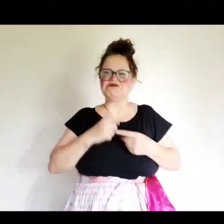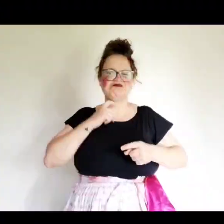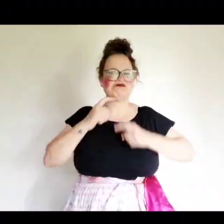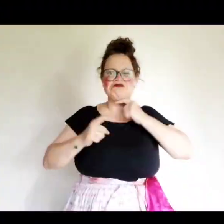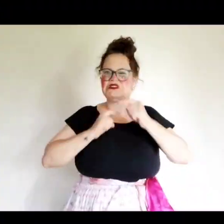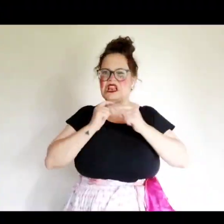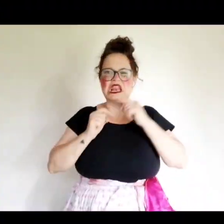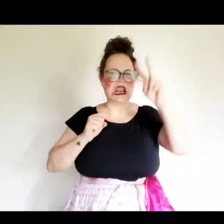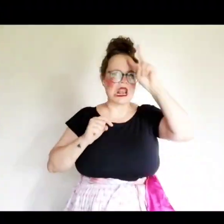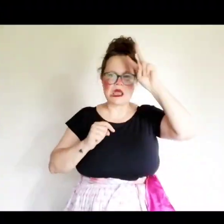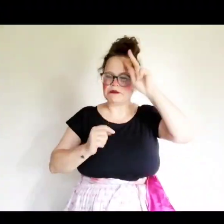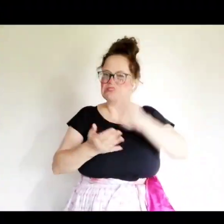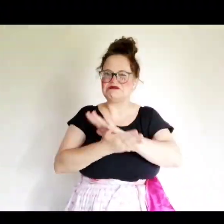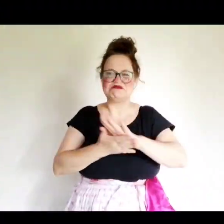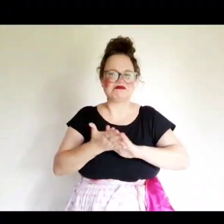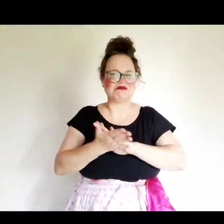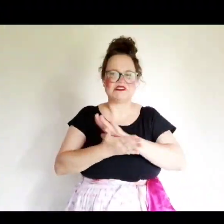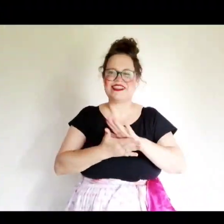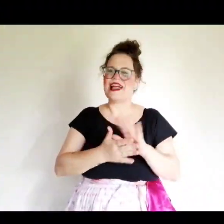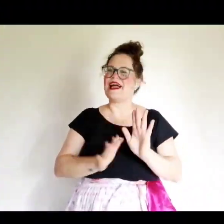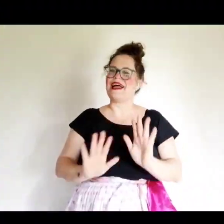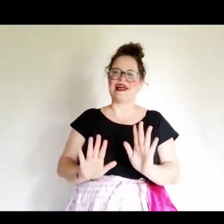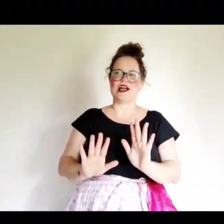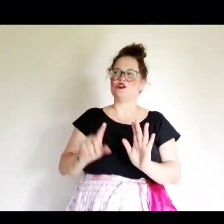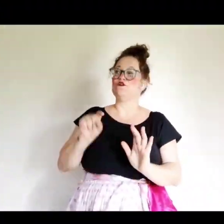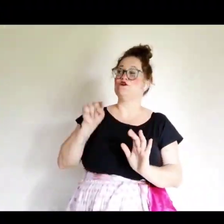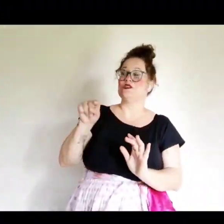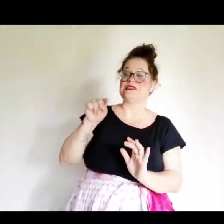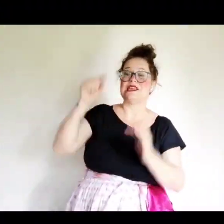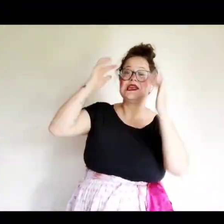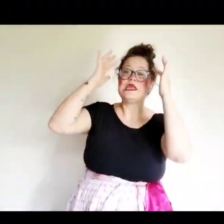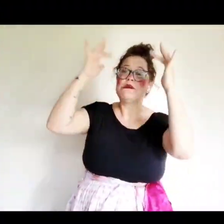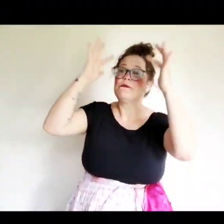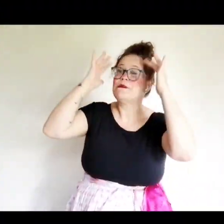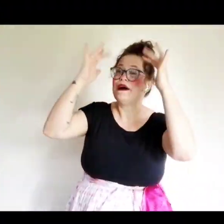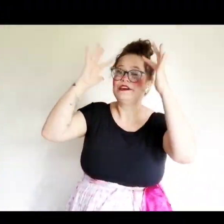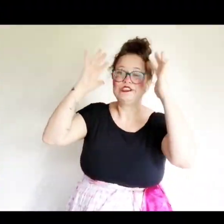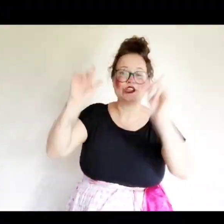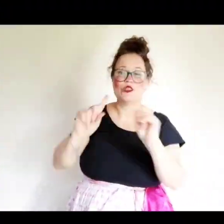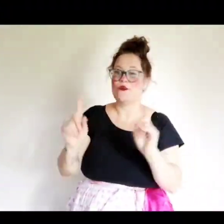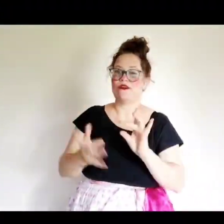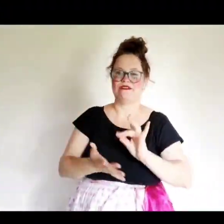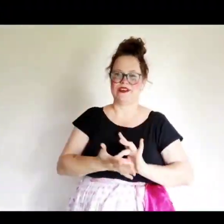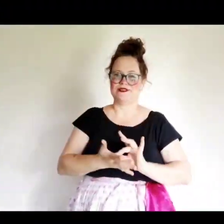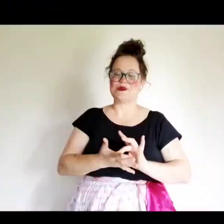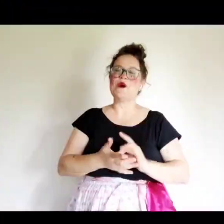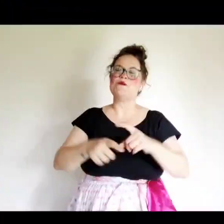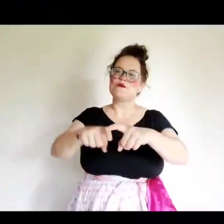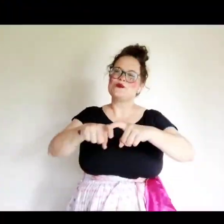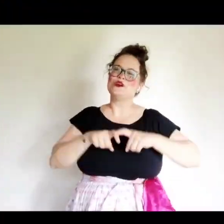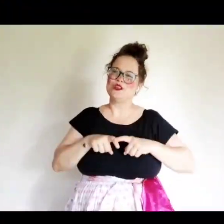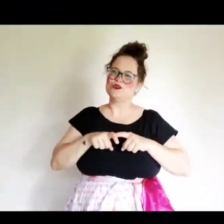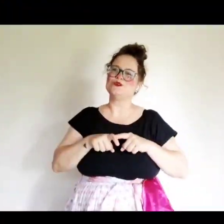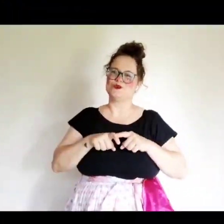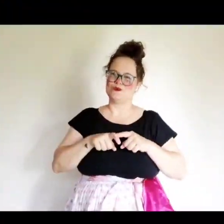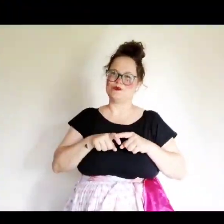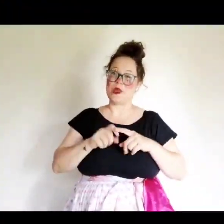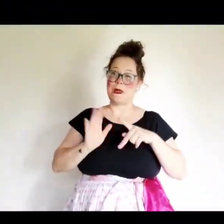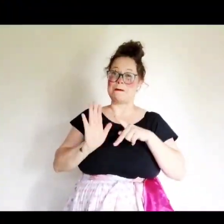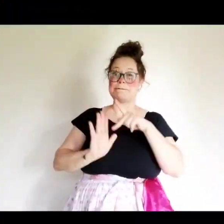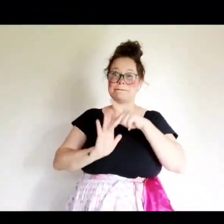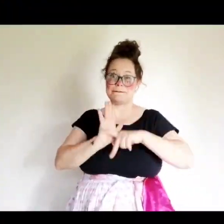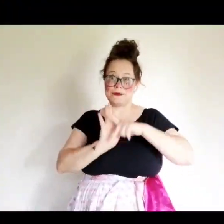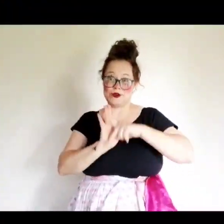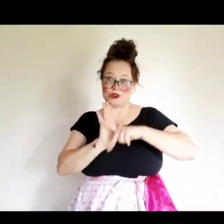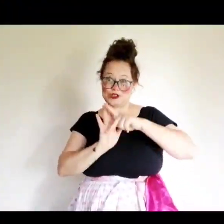Ninguém lembrava. Todo mundo falou que era imaginação minha. Aí veio o nome da pesquisa.